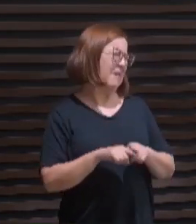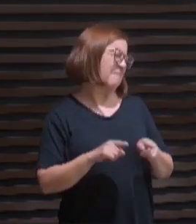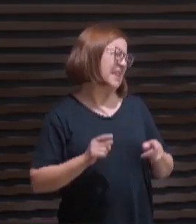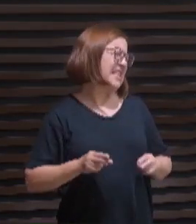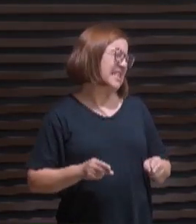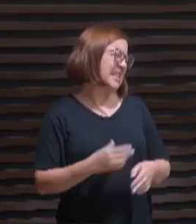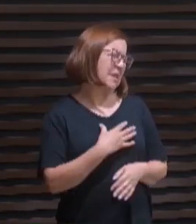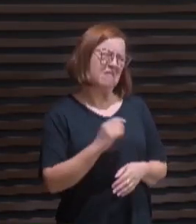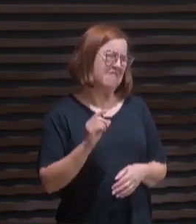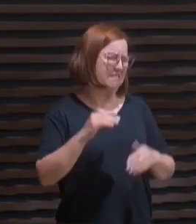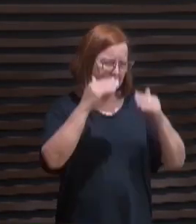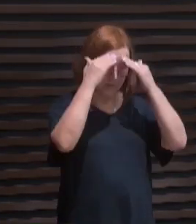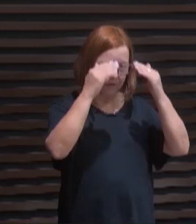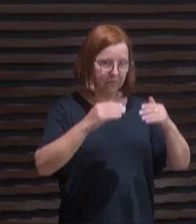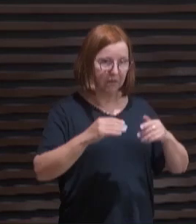mas agora é mais.